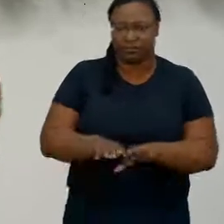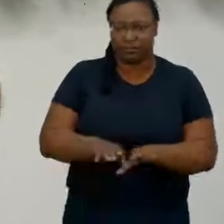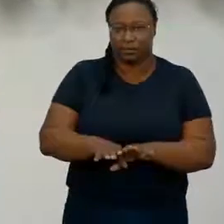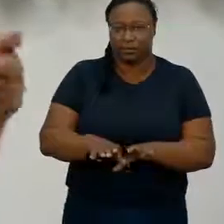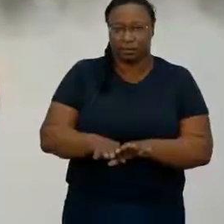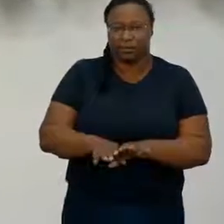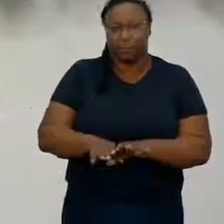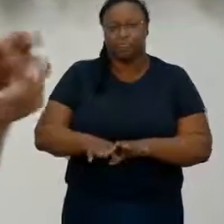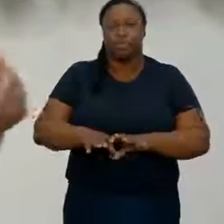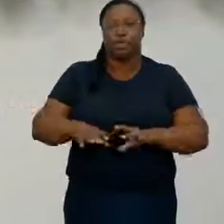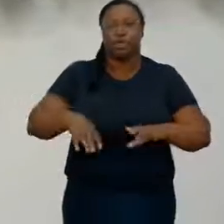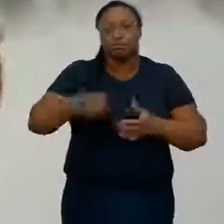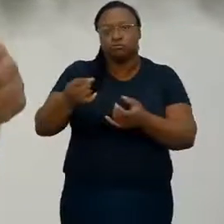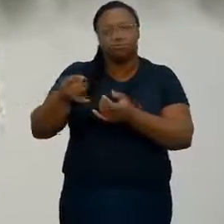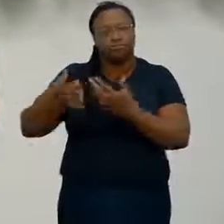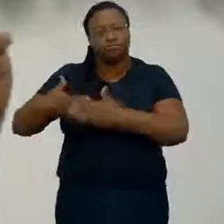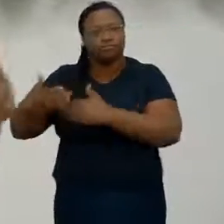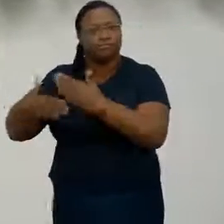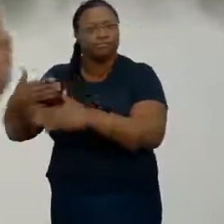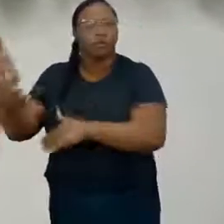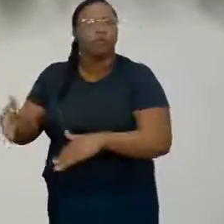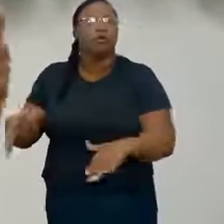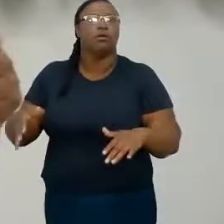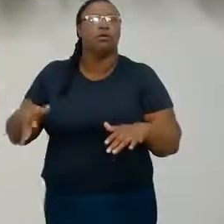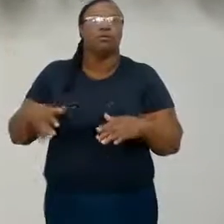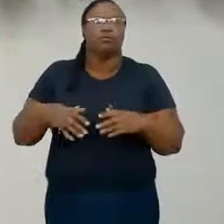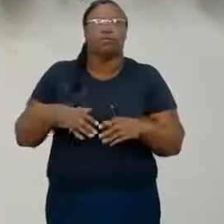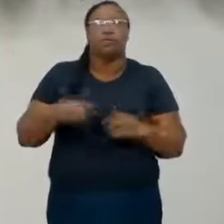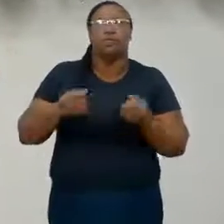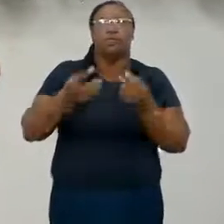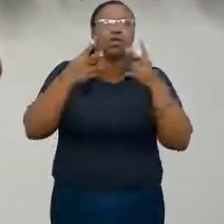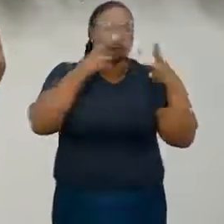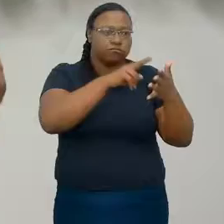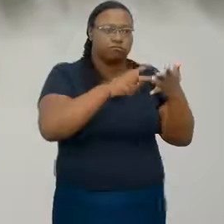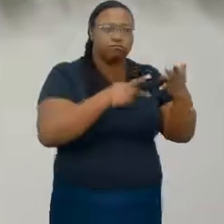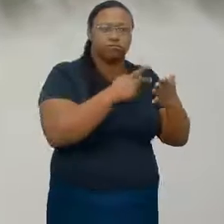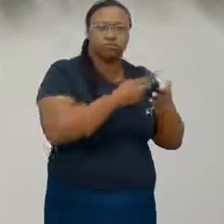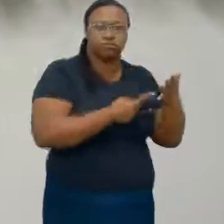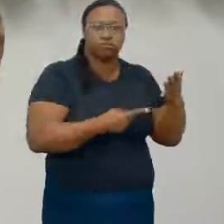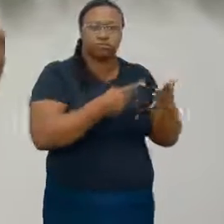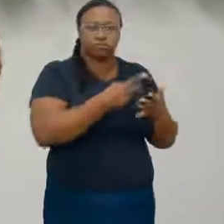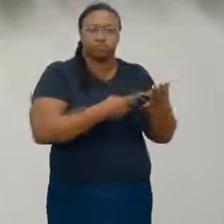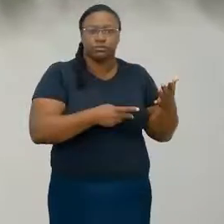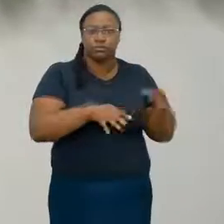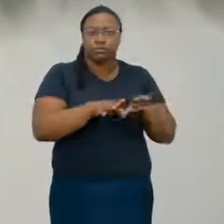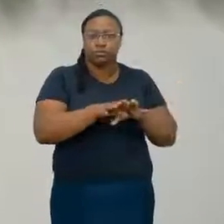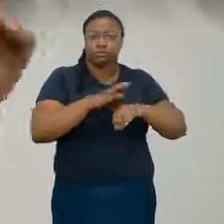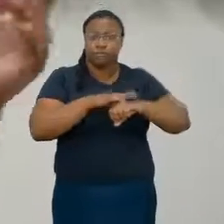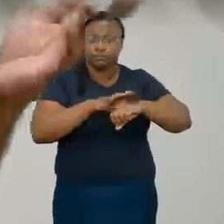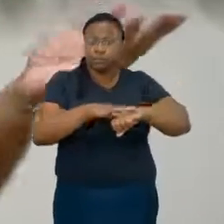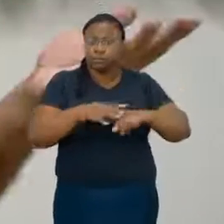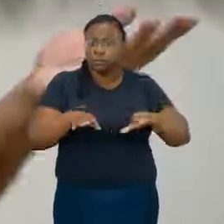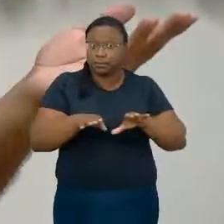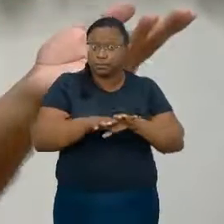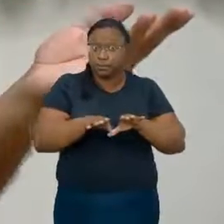estudantes que têm, né, mais apreço pelo desenho. Você pode fazer também